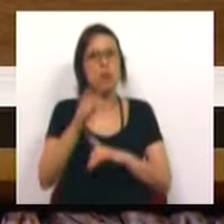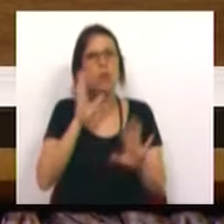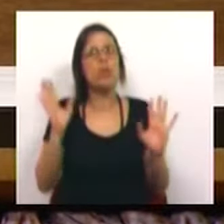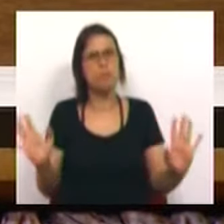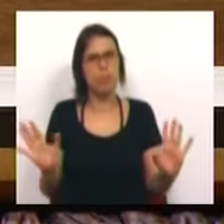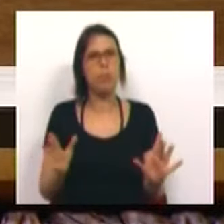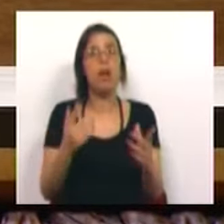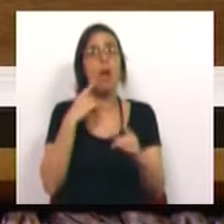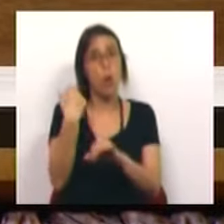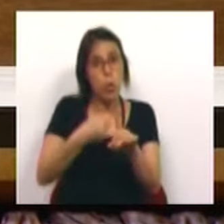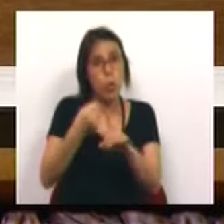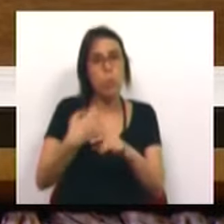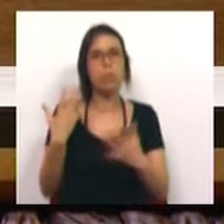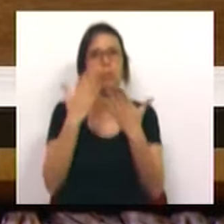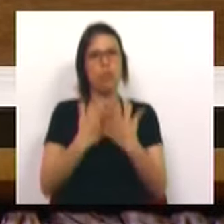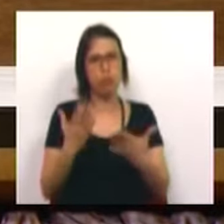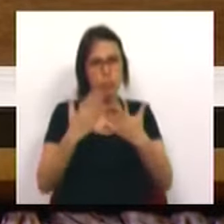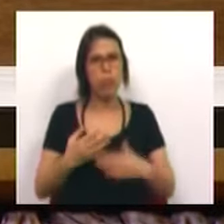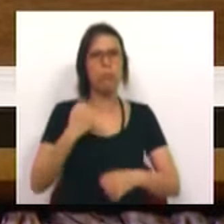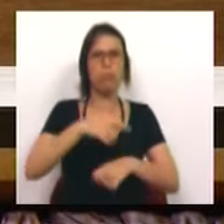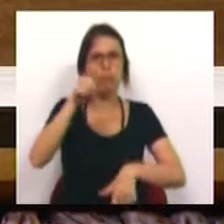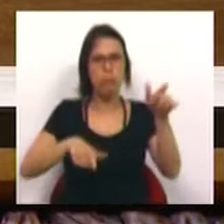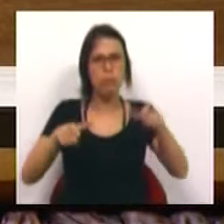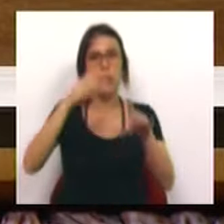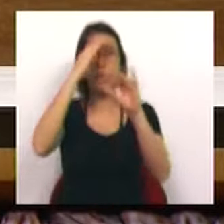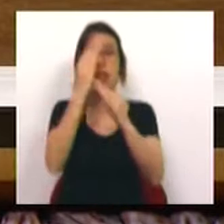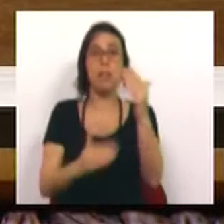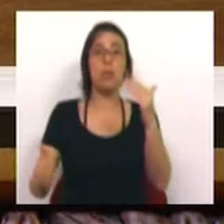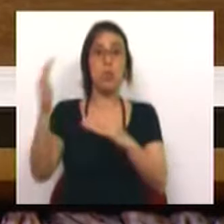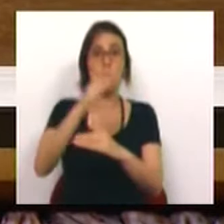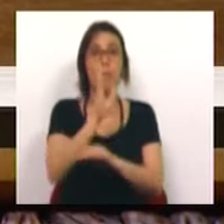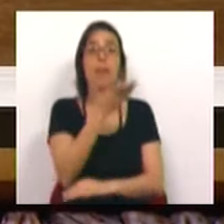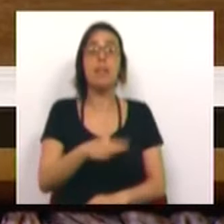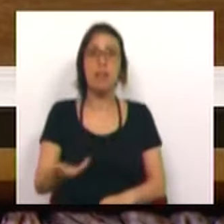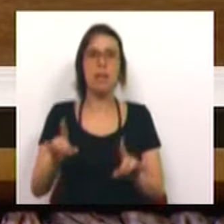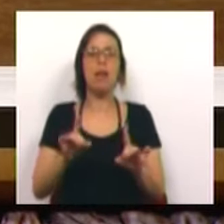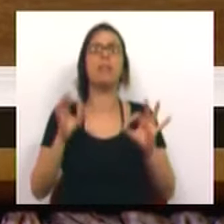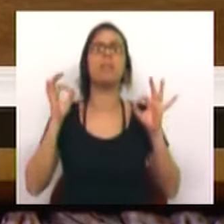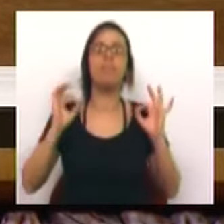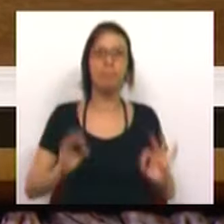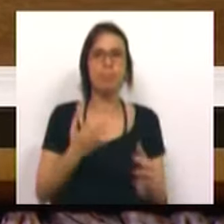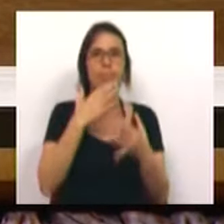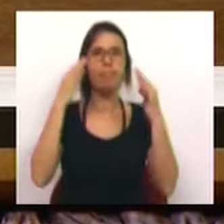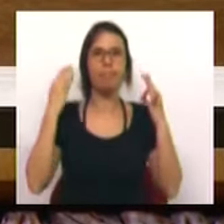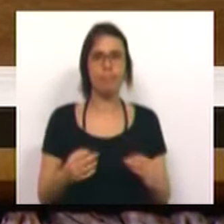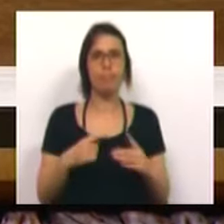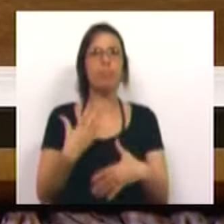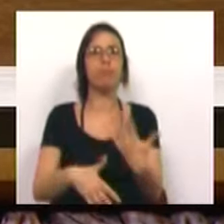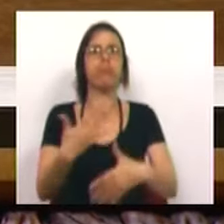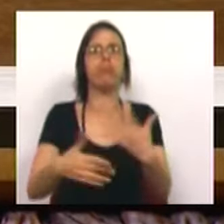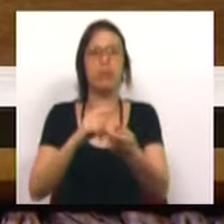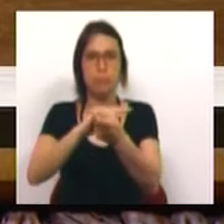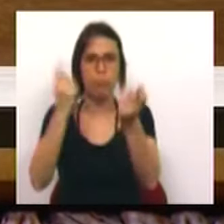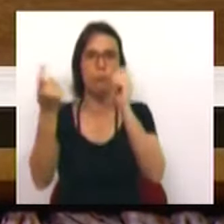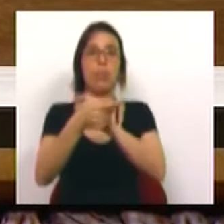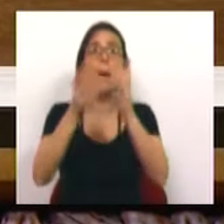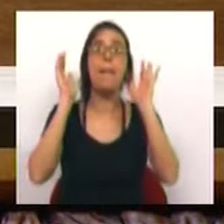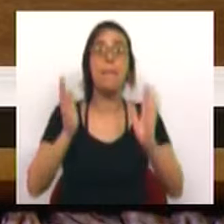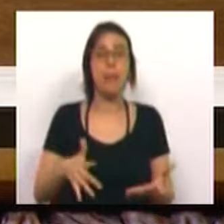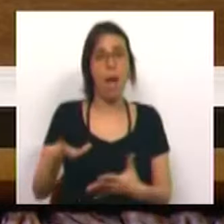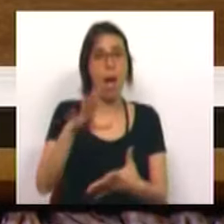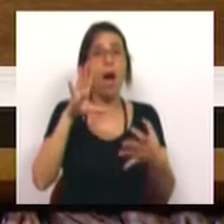deputados, a luta de estudantes e trabalhadores do ensino superior e da ciência será, com certeza, o motor da transformação